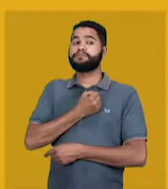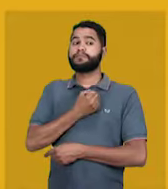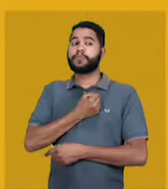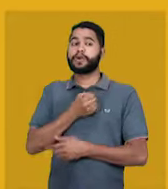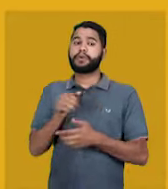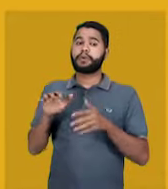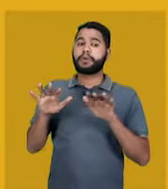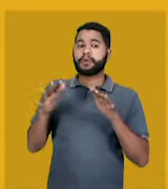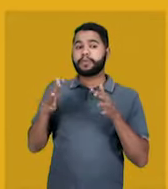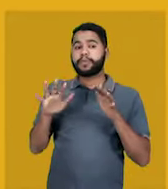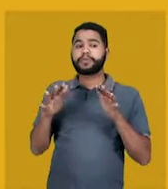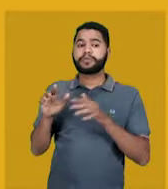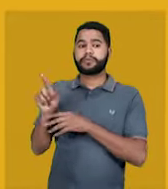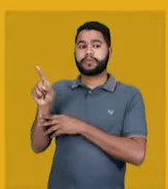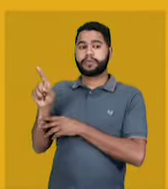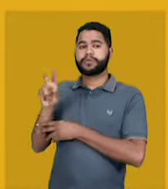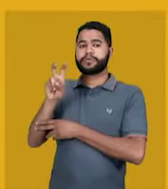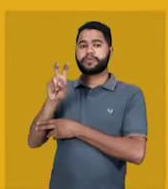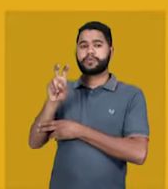numérico? Então vou obter o valor de